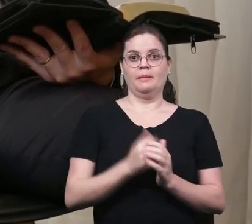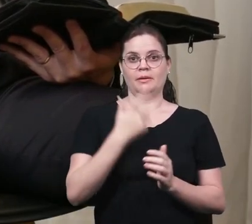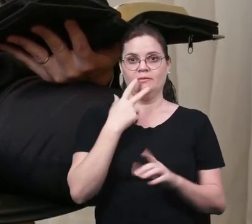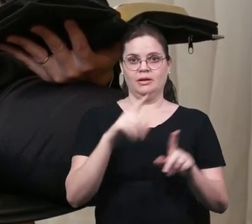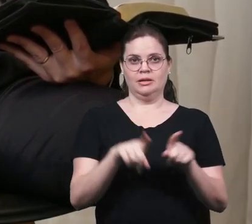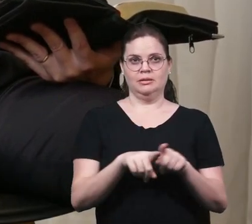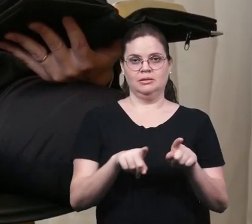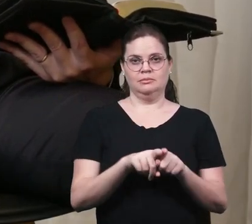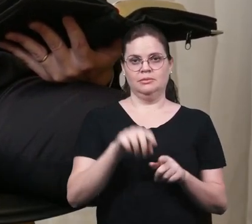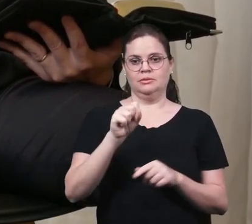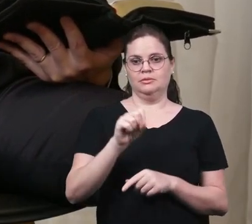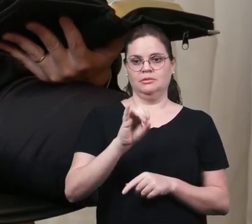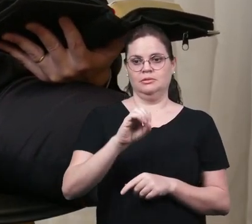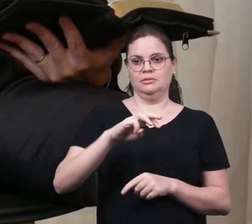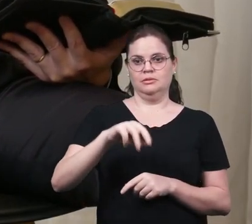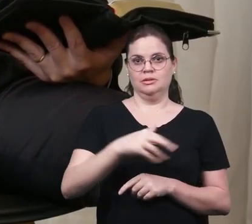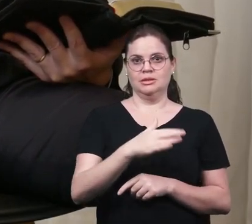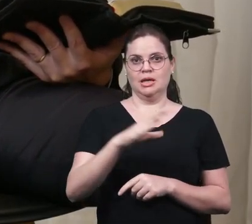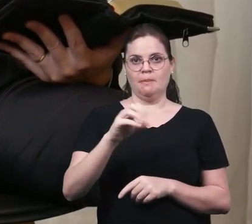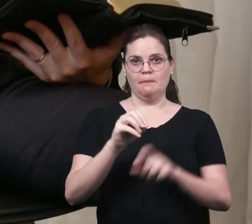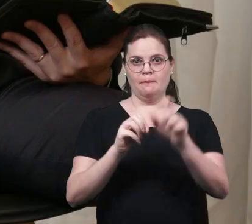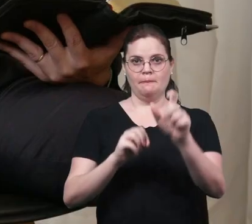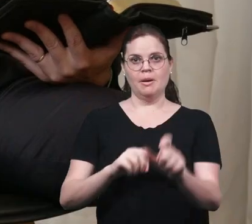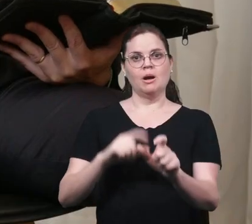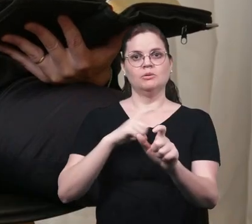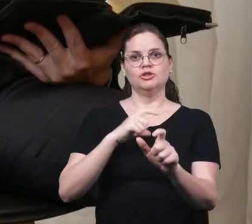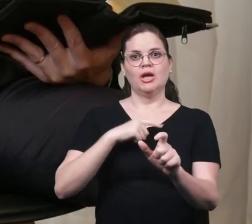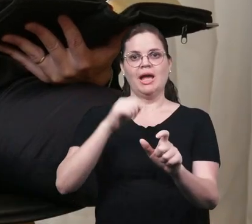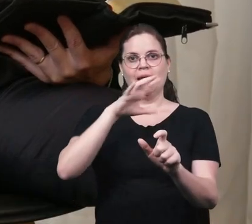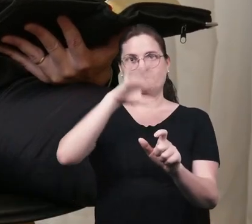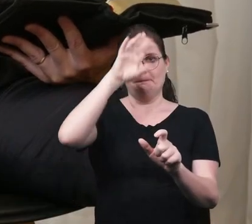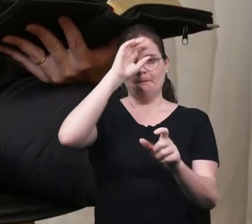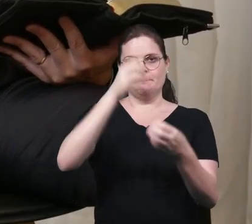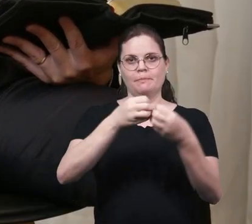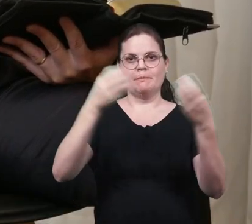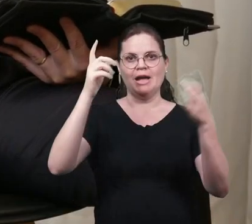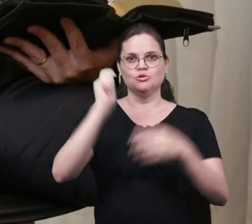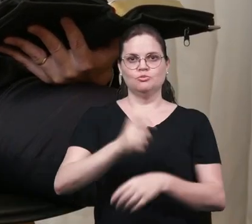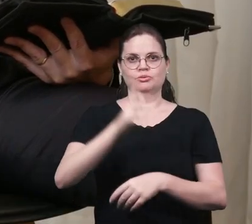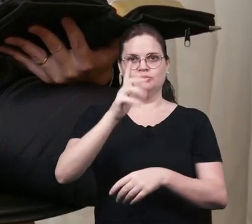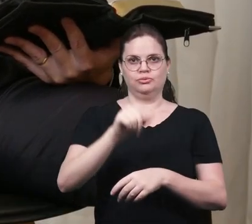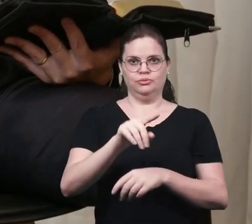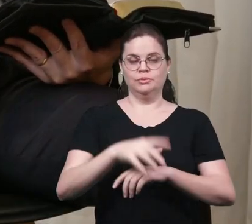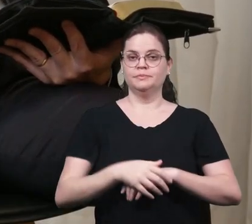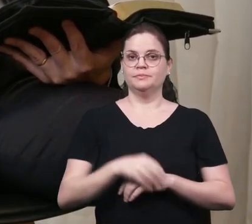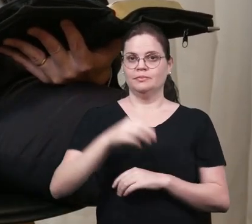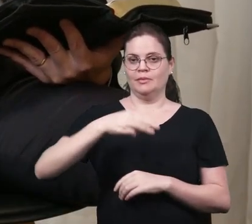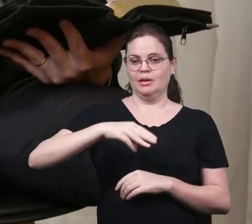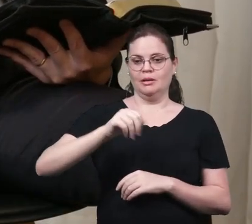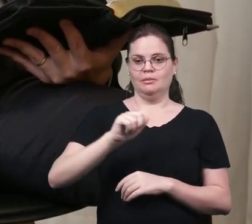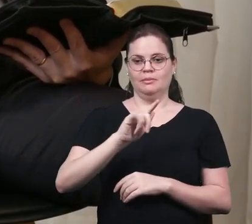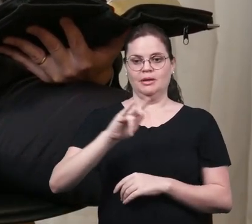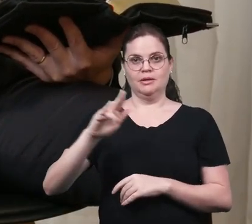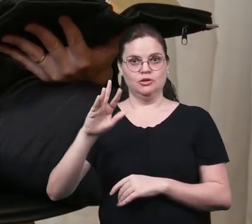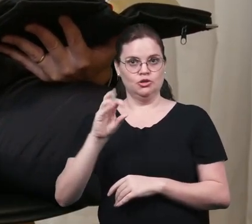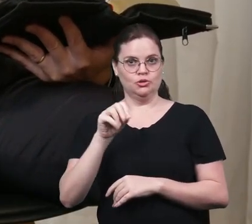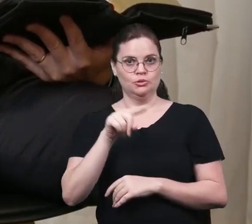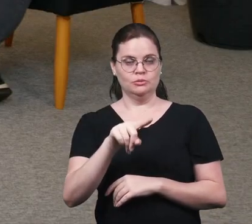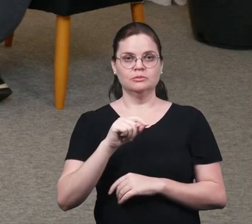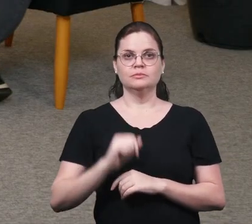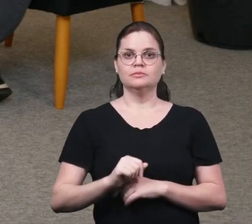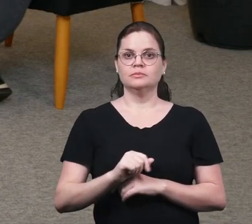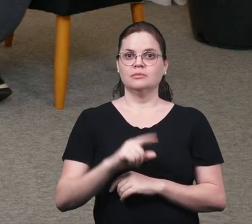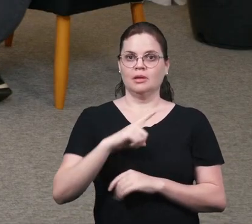Simão, que era um mágico, né? Uma figura conhecida ali em Samaria. Estava nesse grupo ali que teve